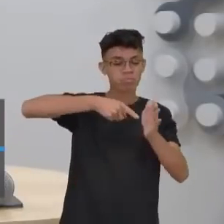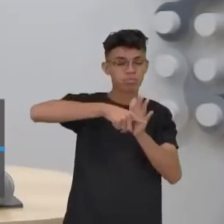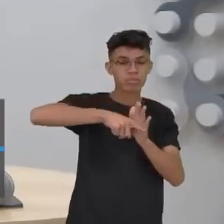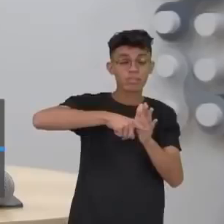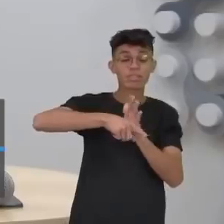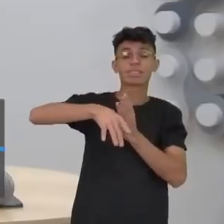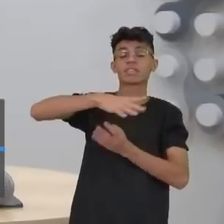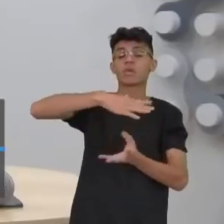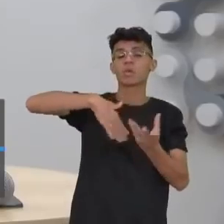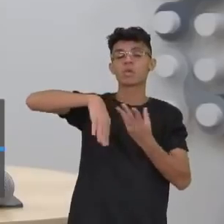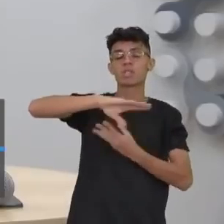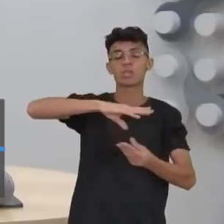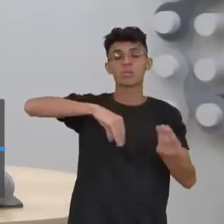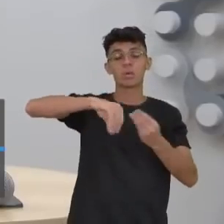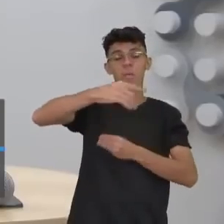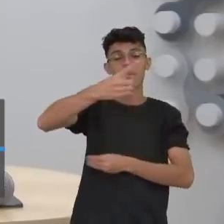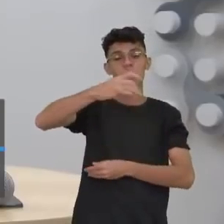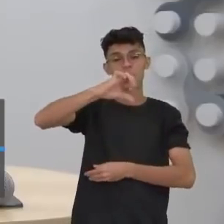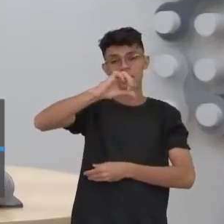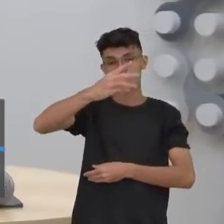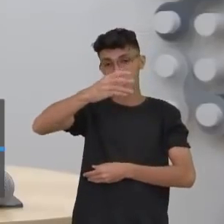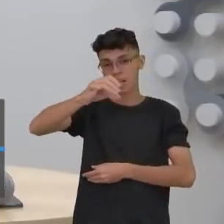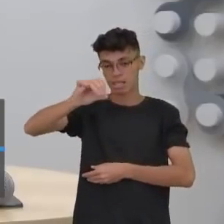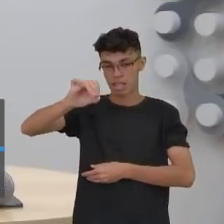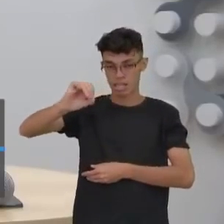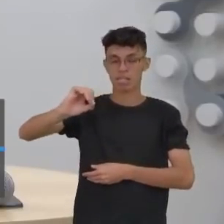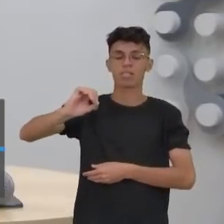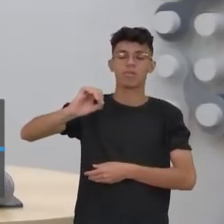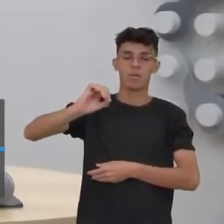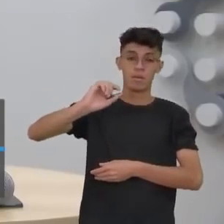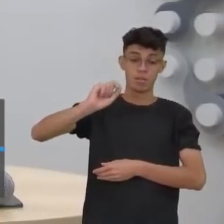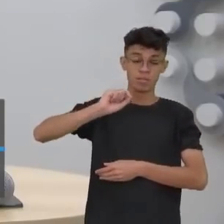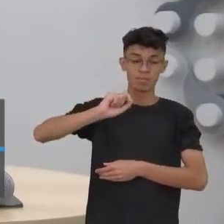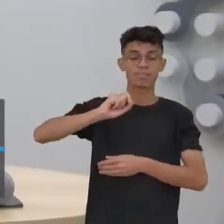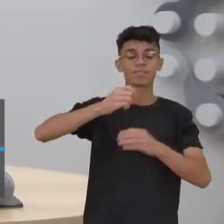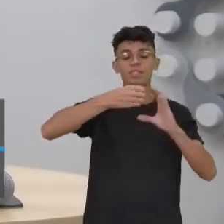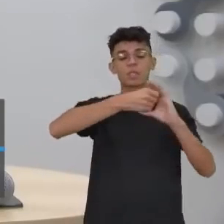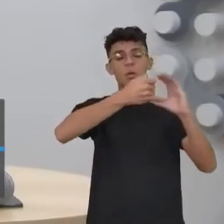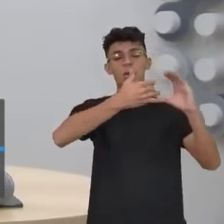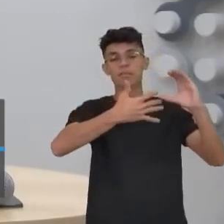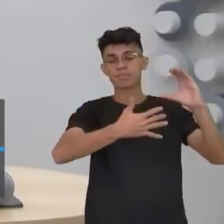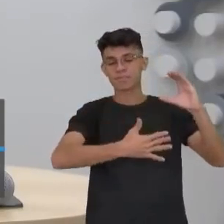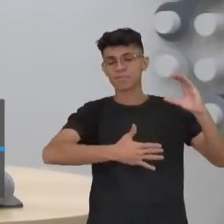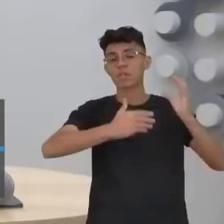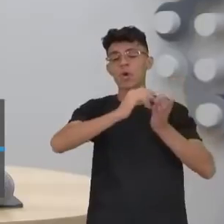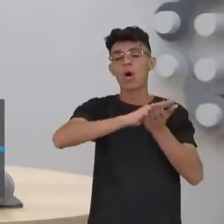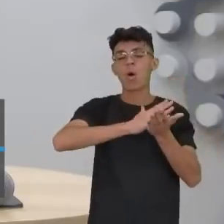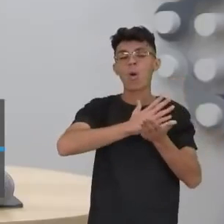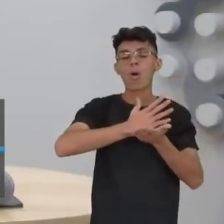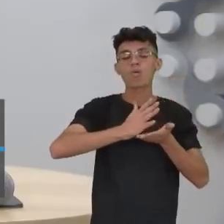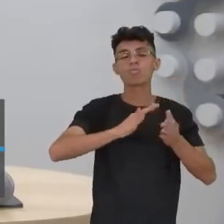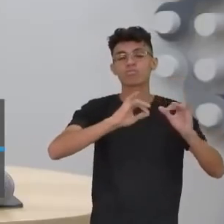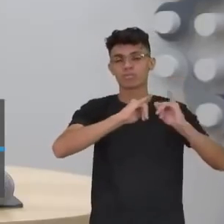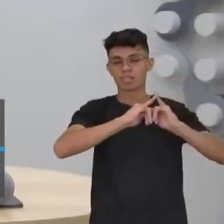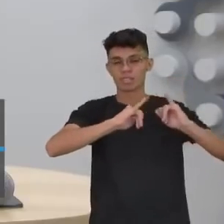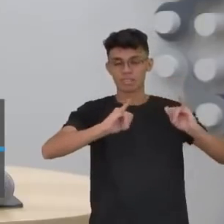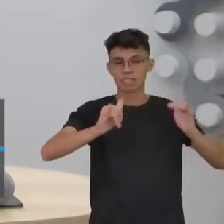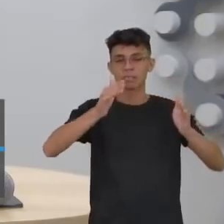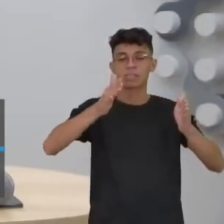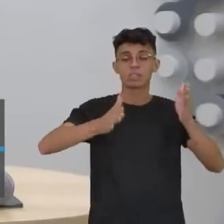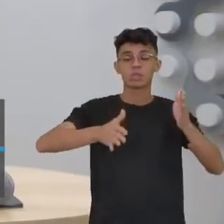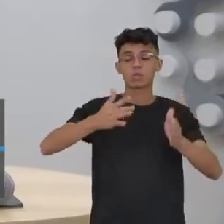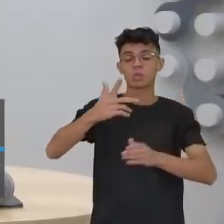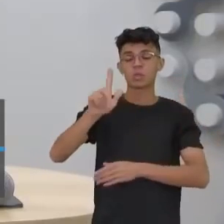de 1930, e retomar brevemente algumas características aí da Era Vargas, que foi dividida